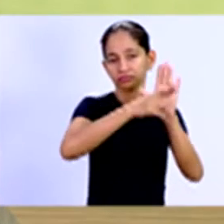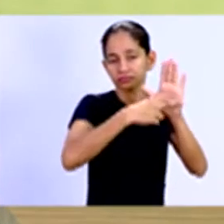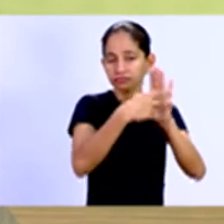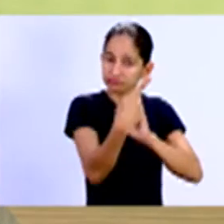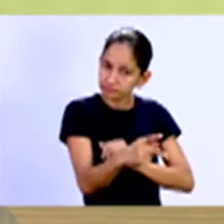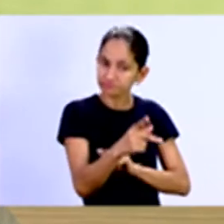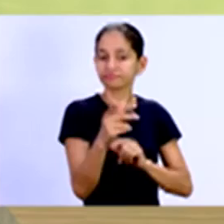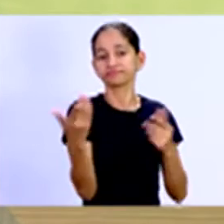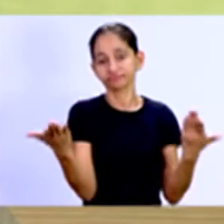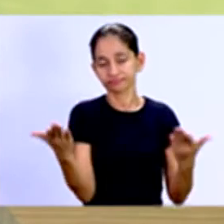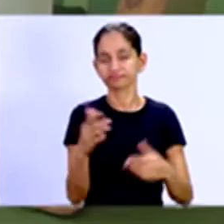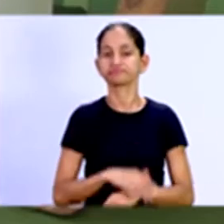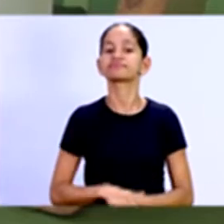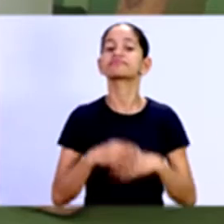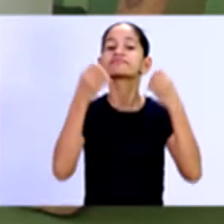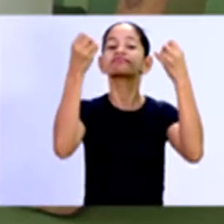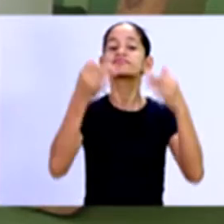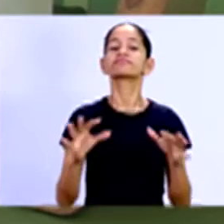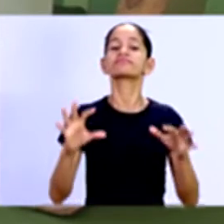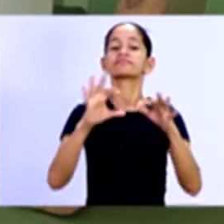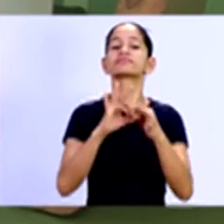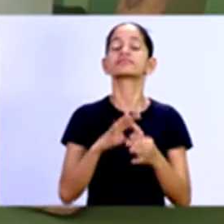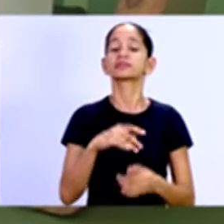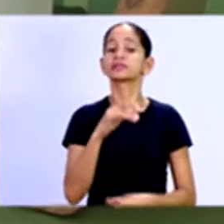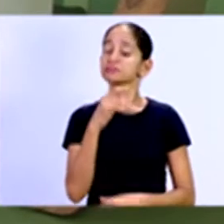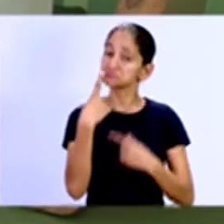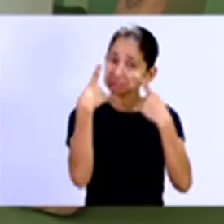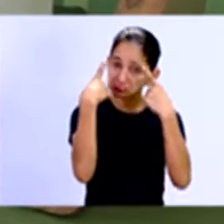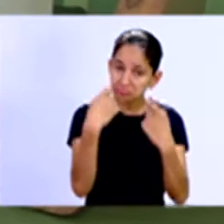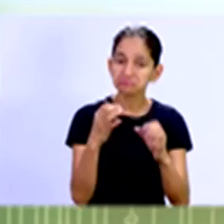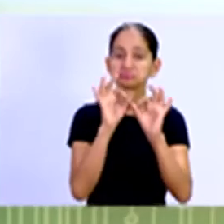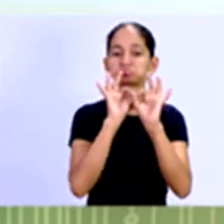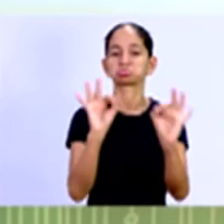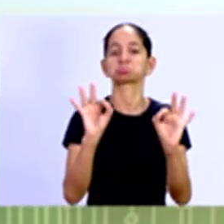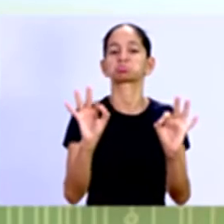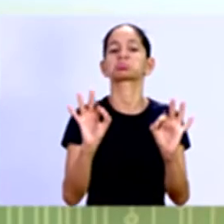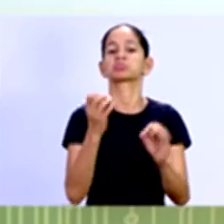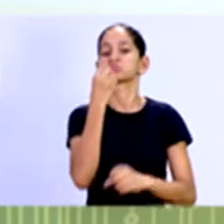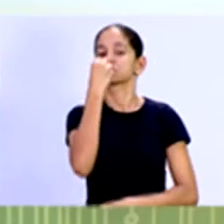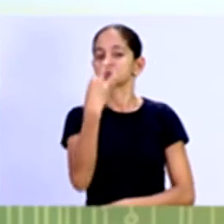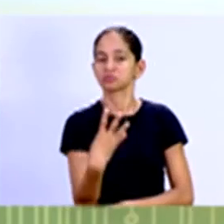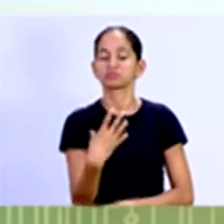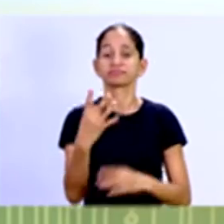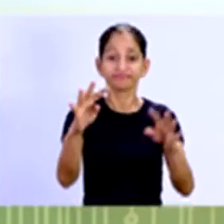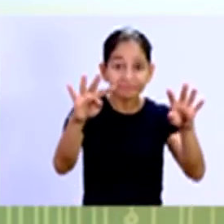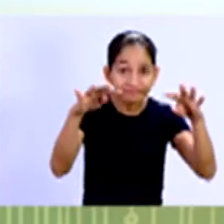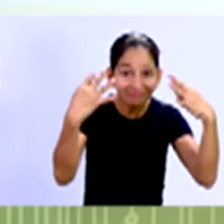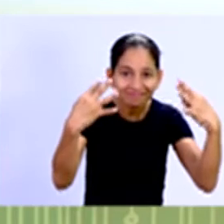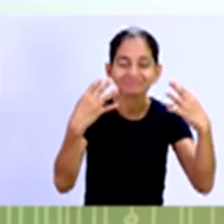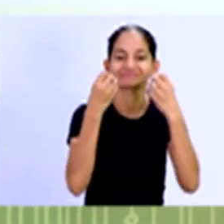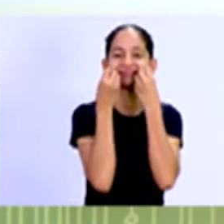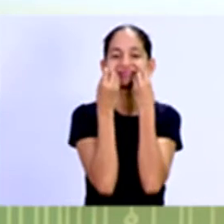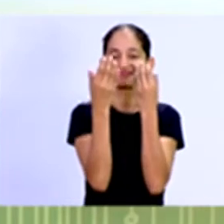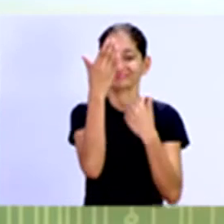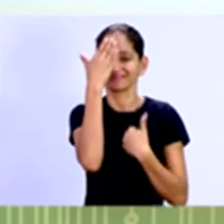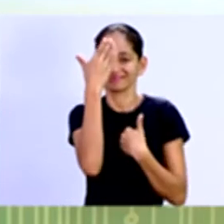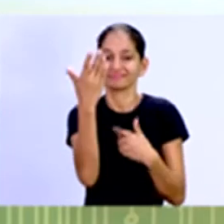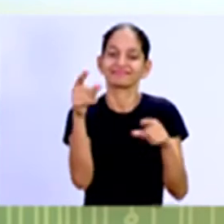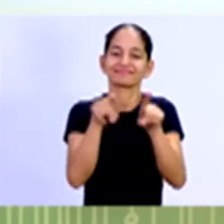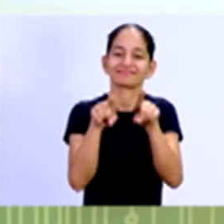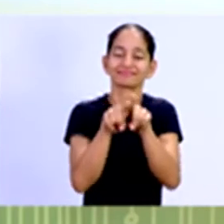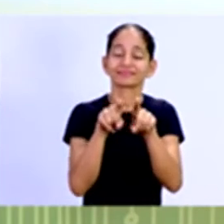comentar, professora? Eu achei muito interessante as respostas, vi que o pessoal prestou bastante atenção aí, né,